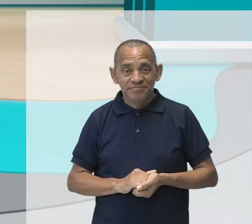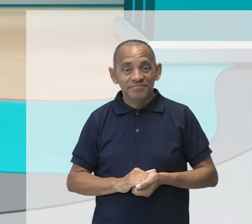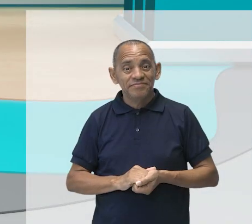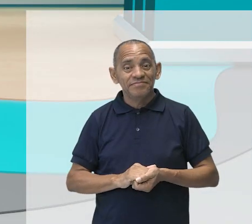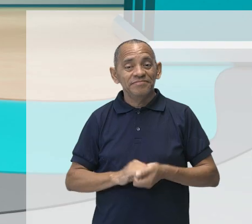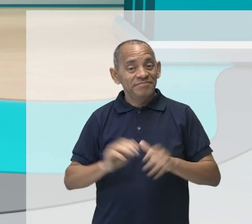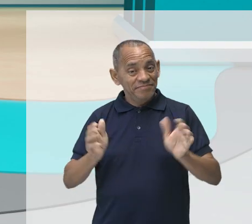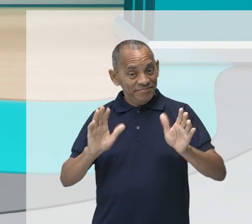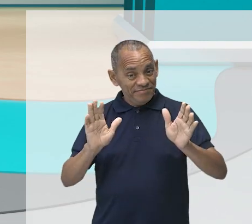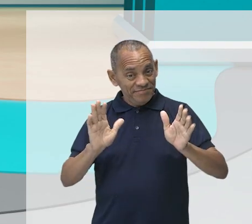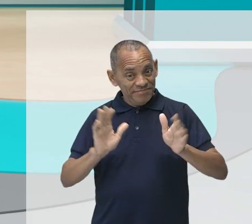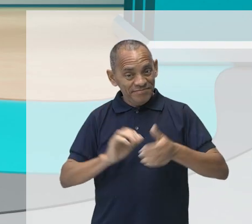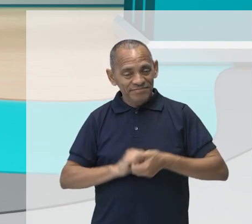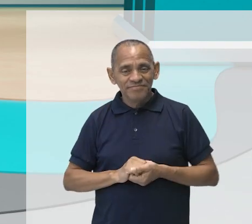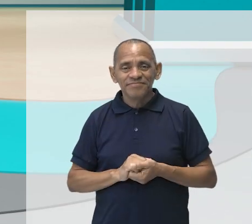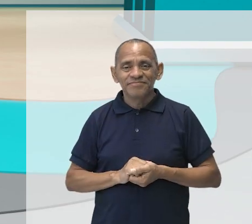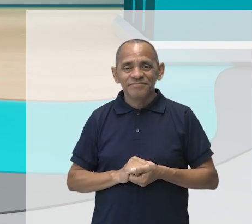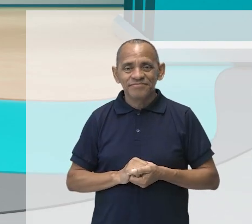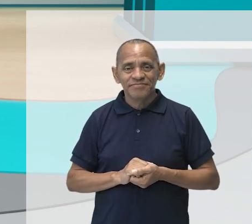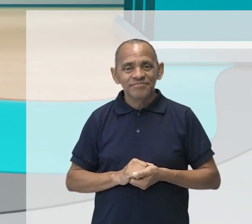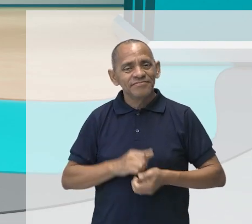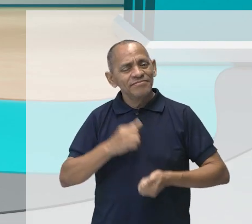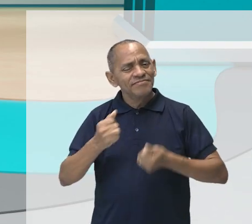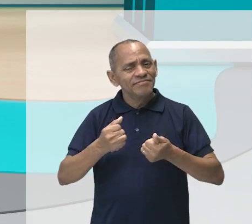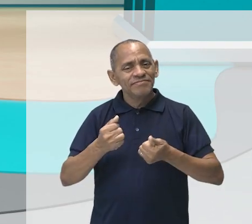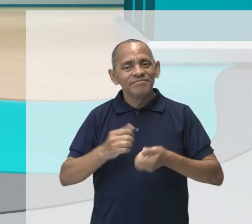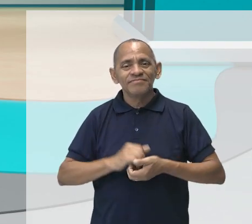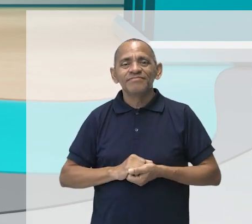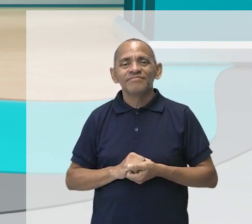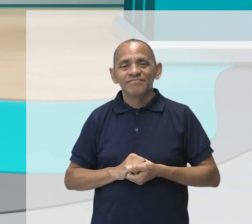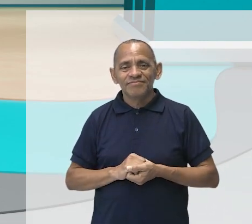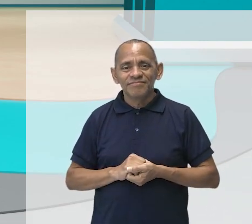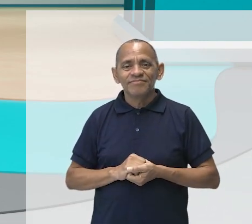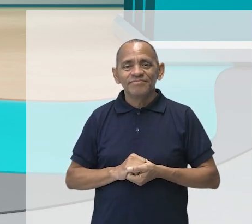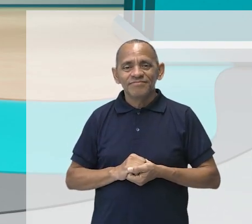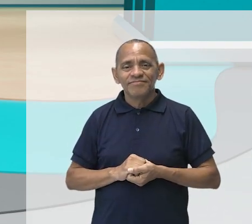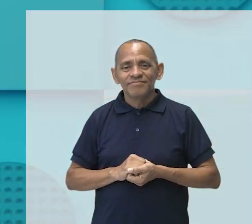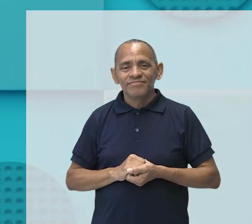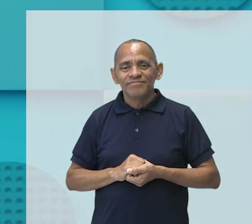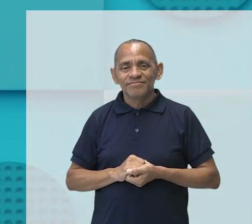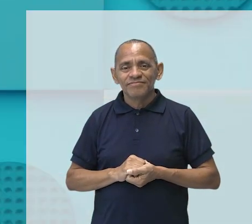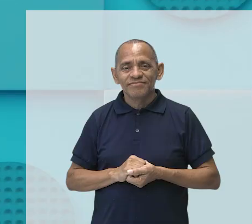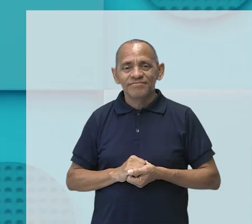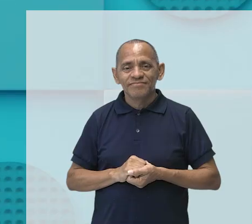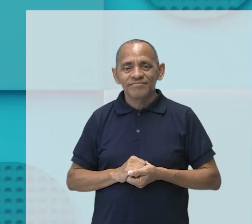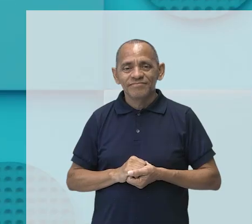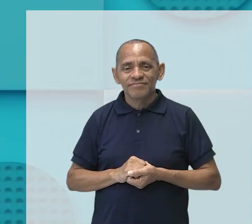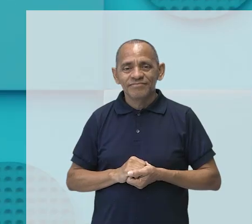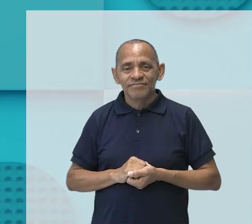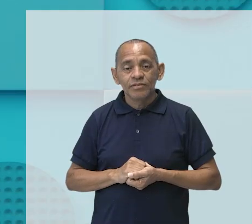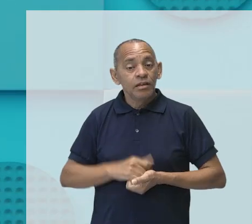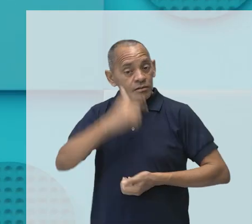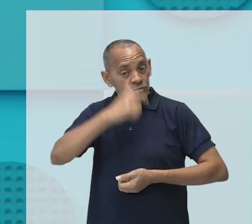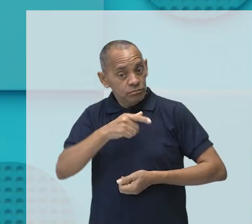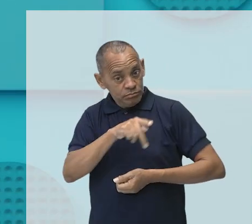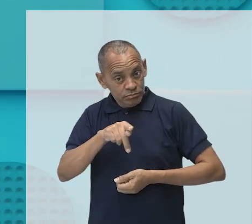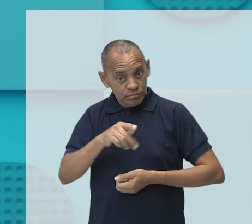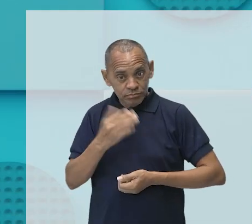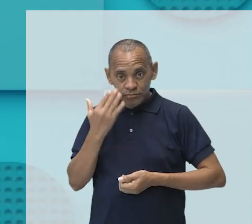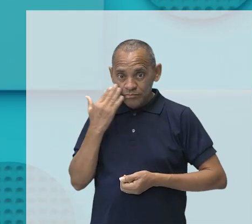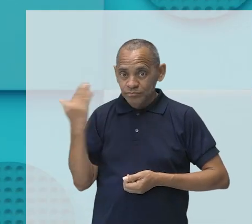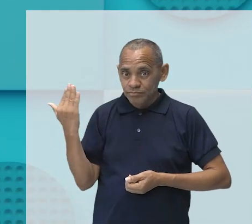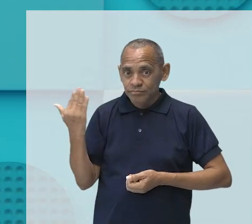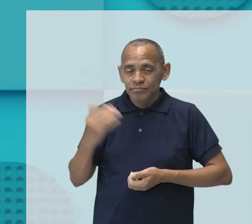Hey guys, how you doing? Oi pessoal, como é que vocês estão? Eu sou a professora